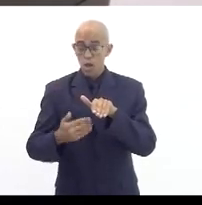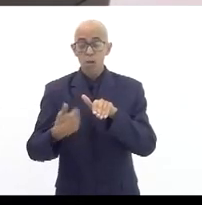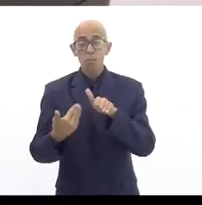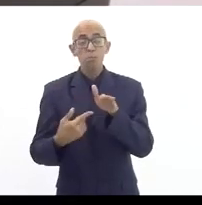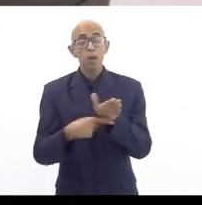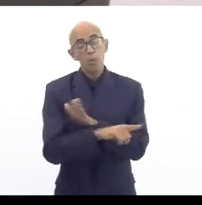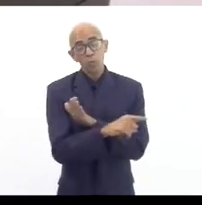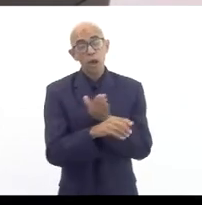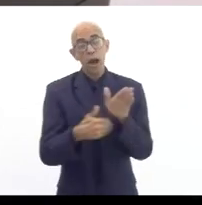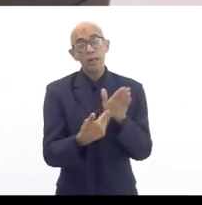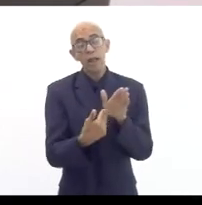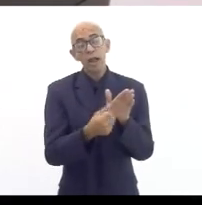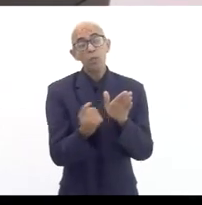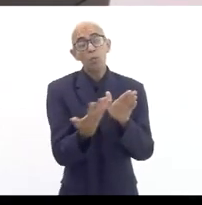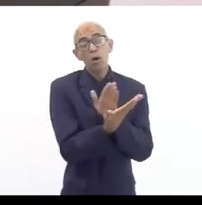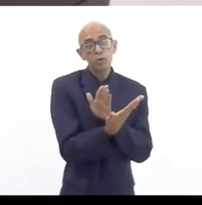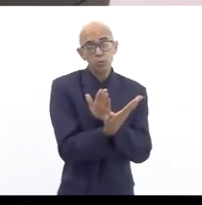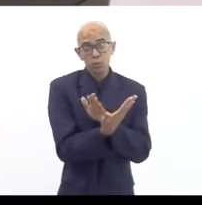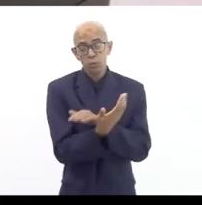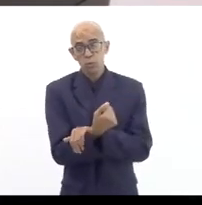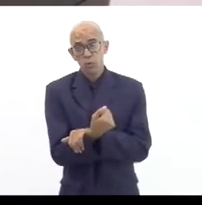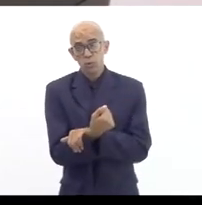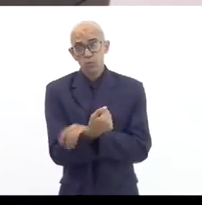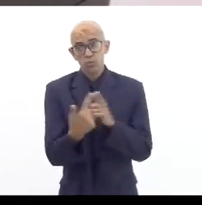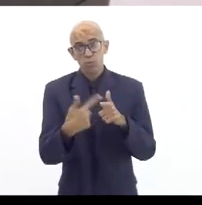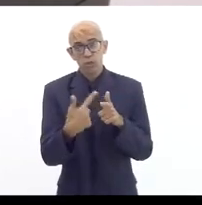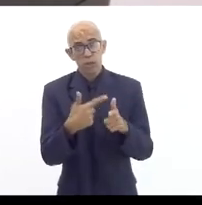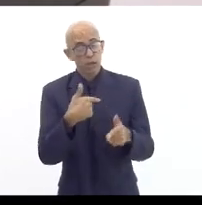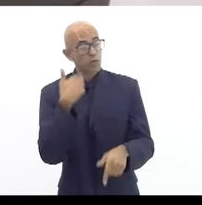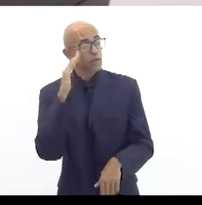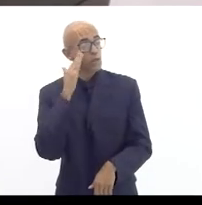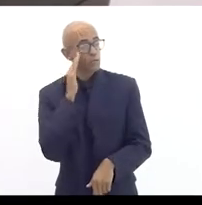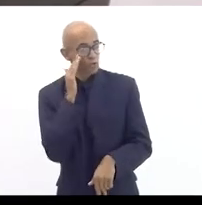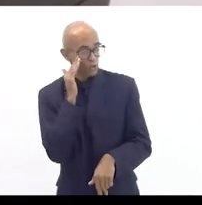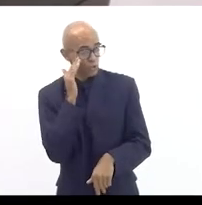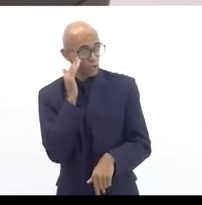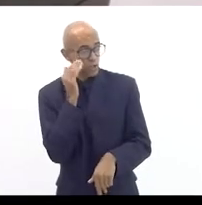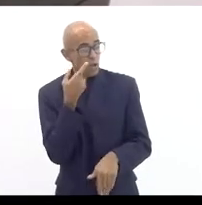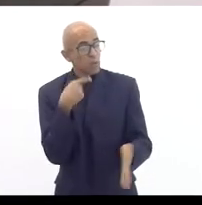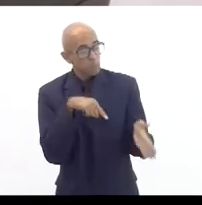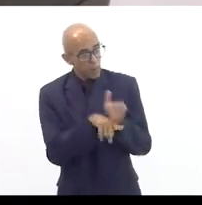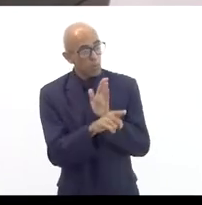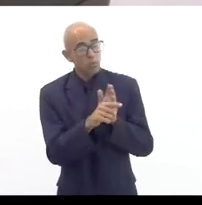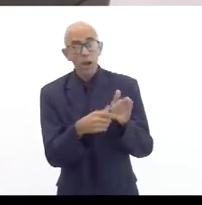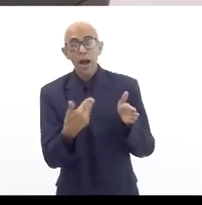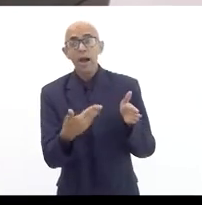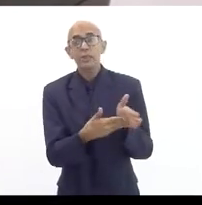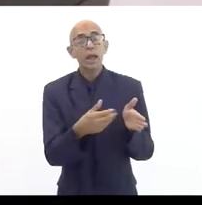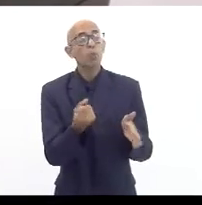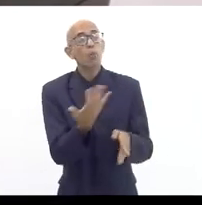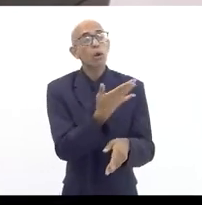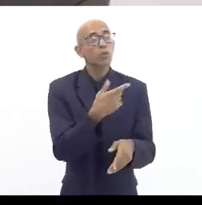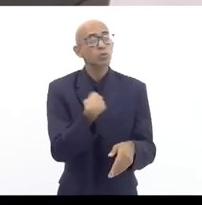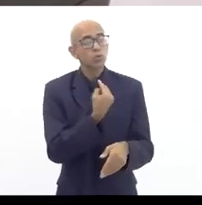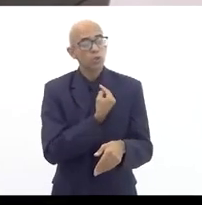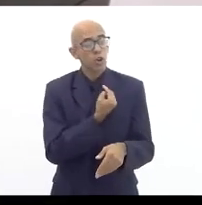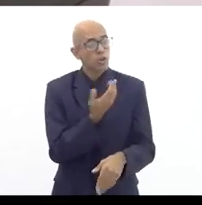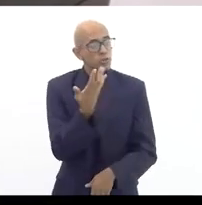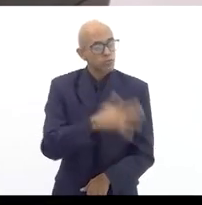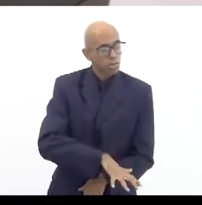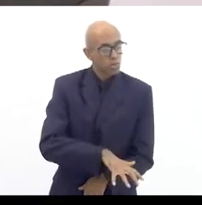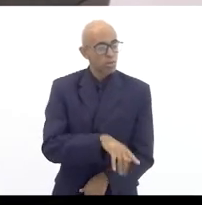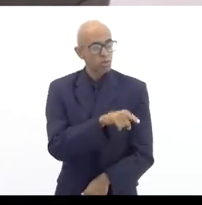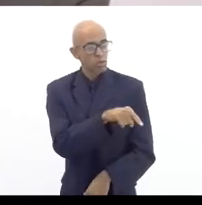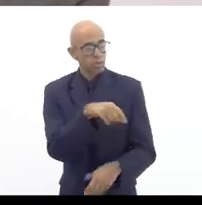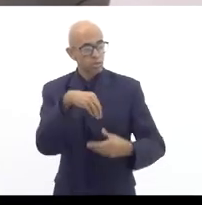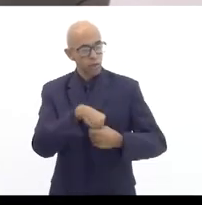Nós vamos, pelo que eu compreendi aqui, até quando nós vamos ser indesejável? Nós precisamos trabalhar, precisamos